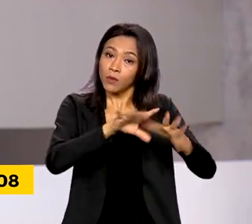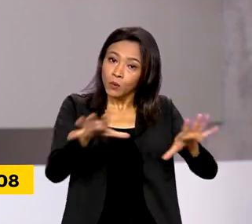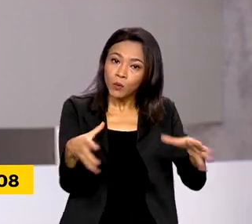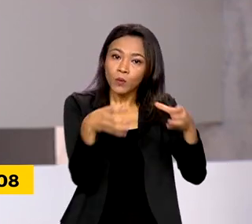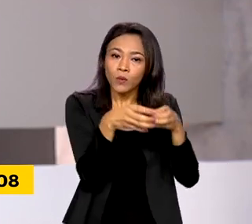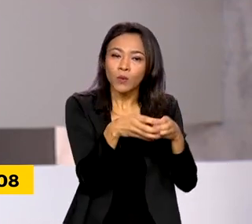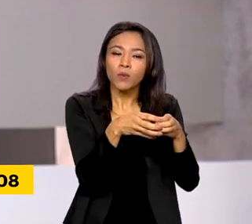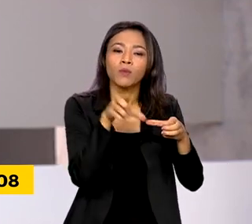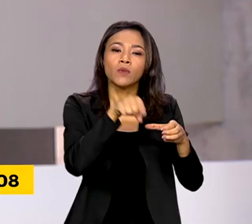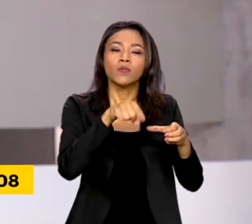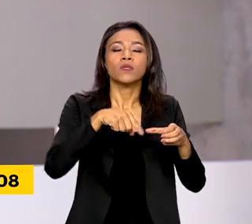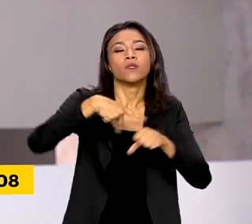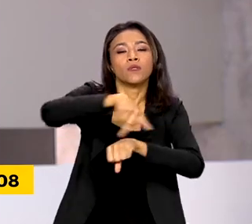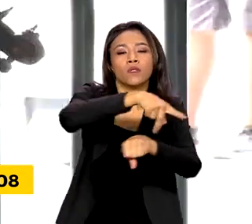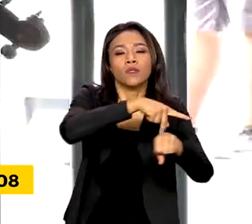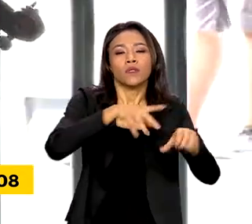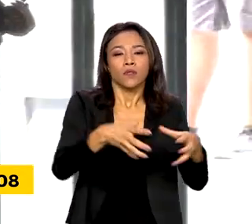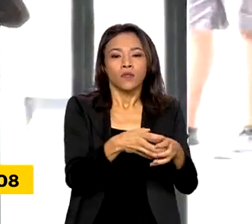Pacto Financeiro Global.